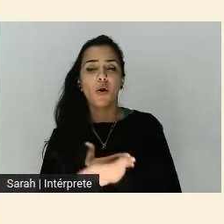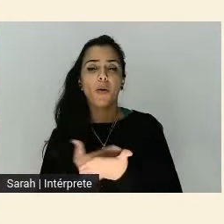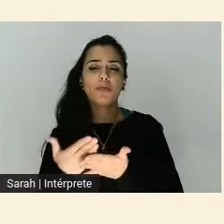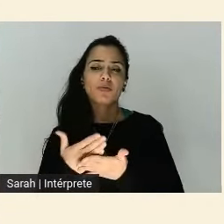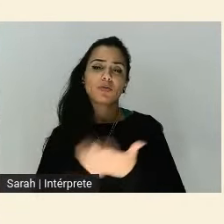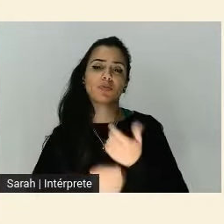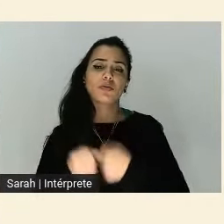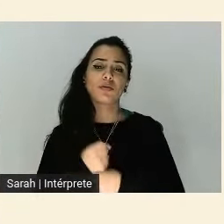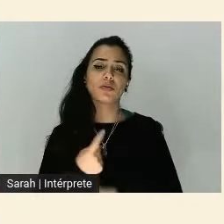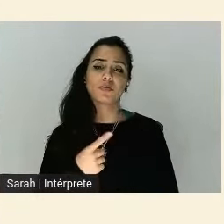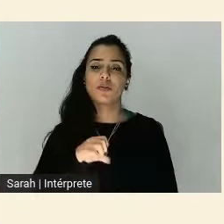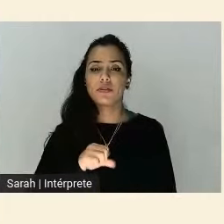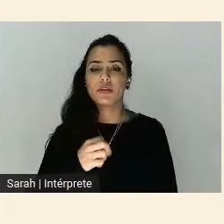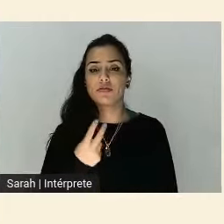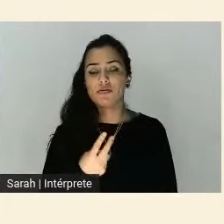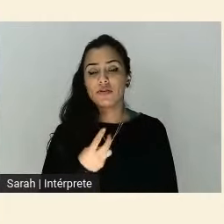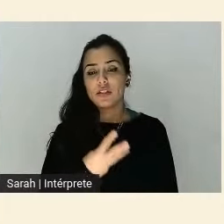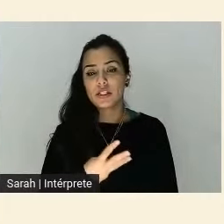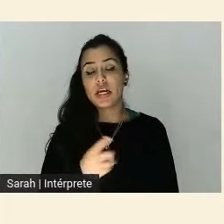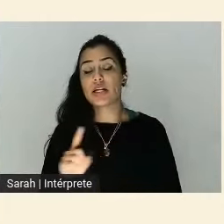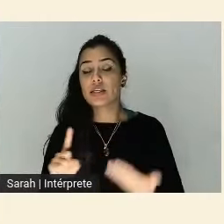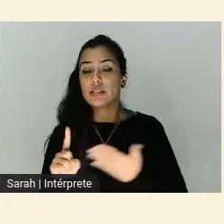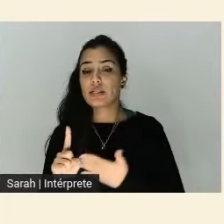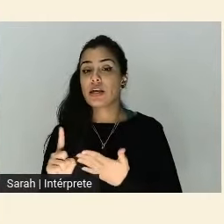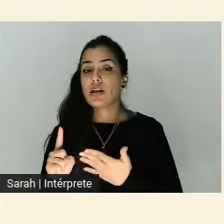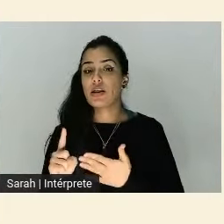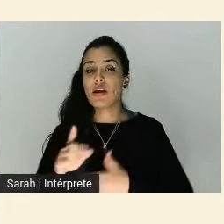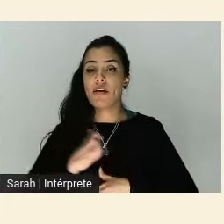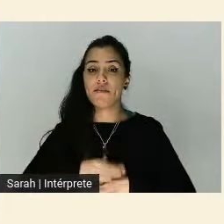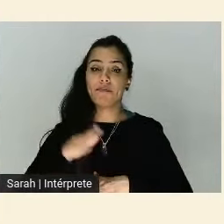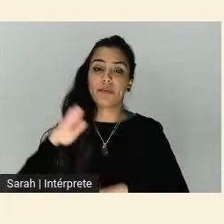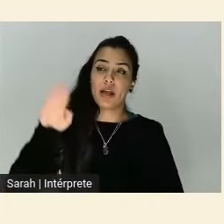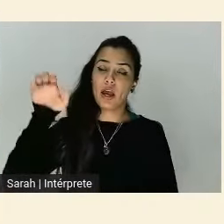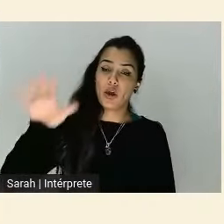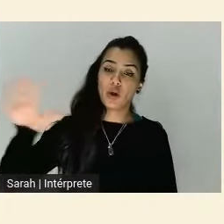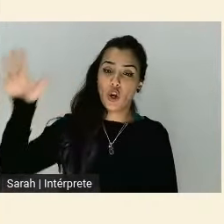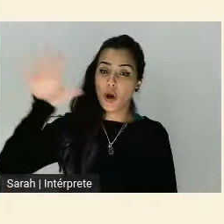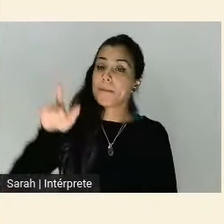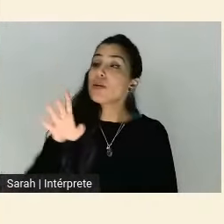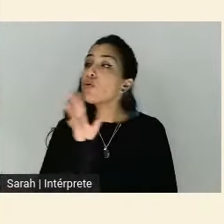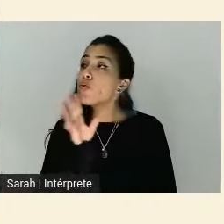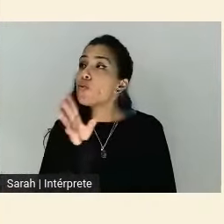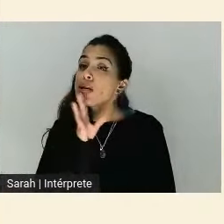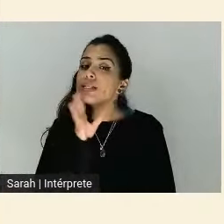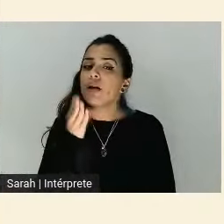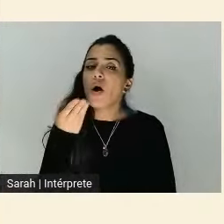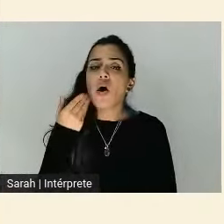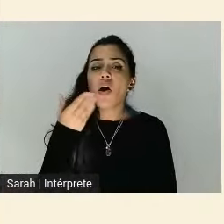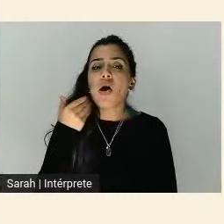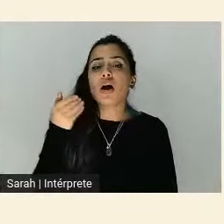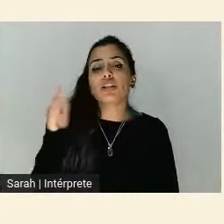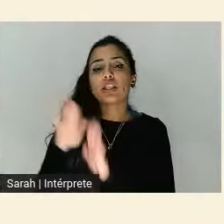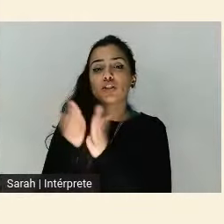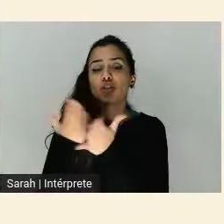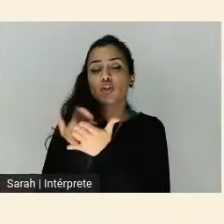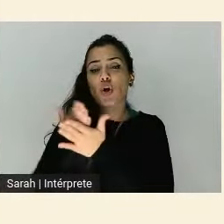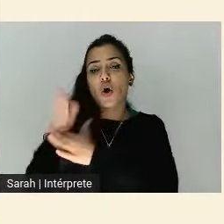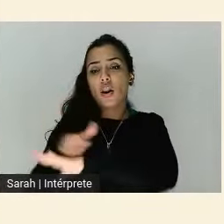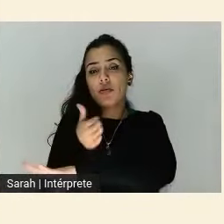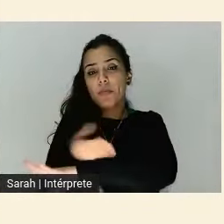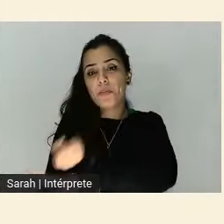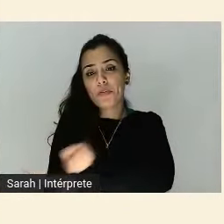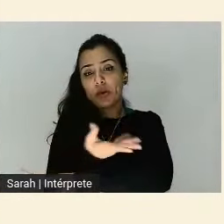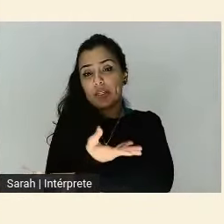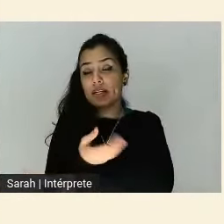Europa, onde ele conheceu as formas modernas, né? Ou as escolas modernistas. Quer dizer,